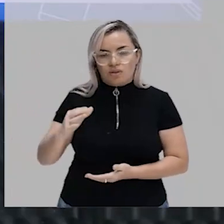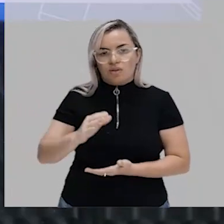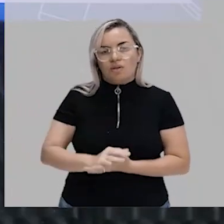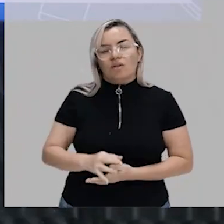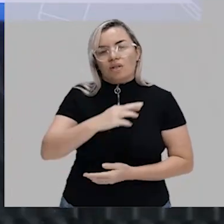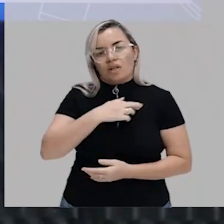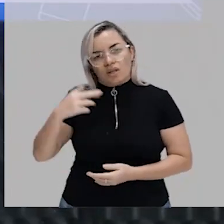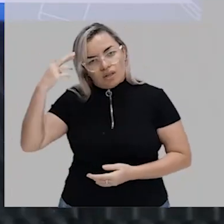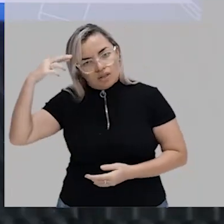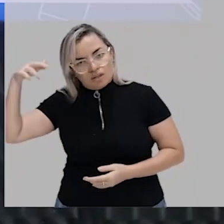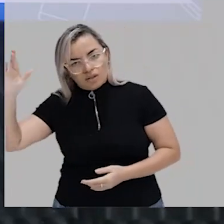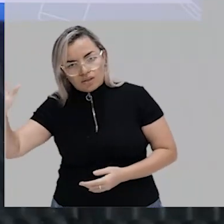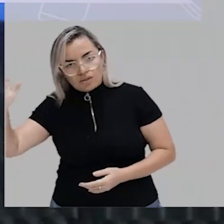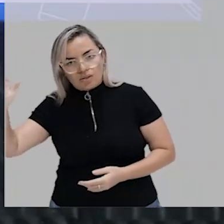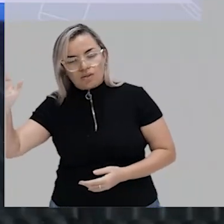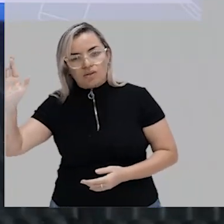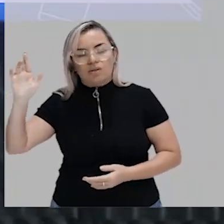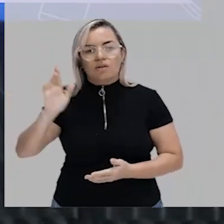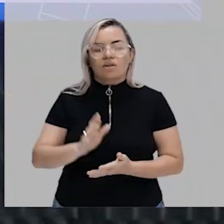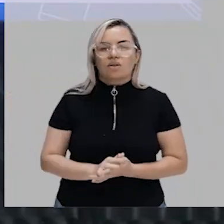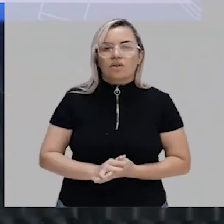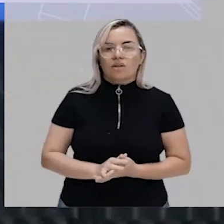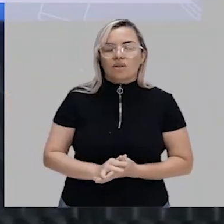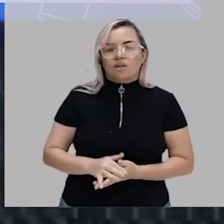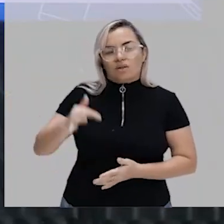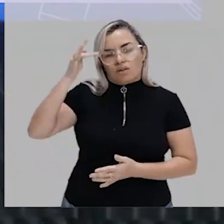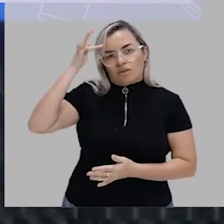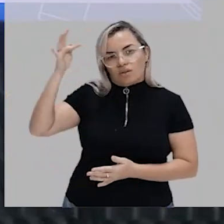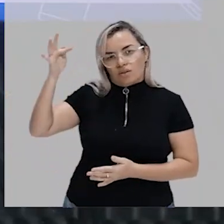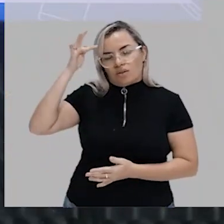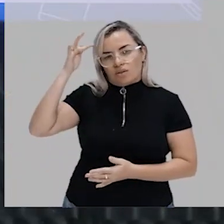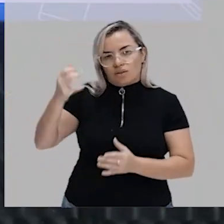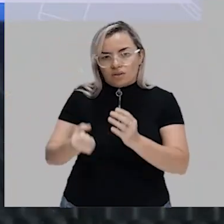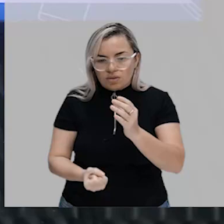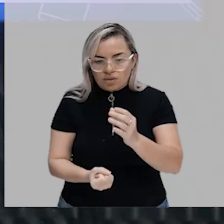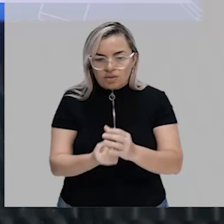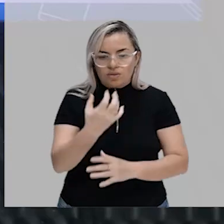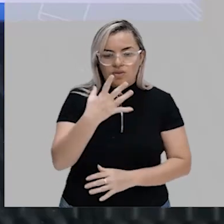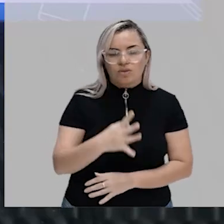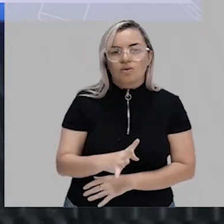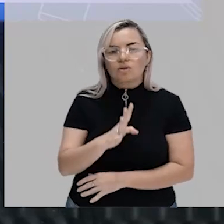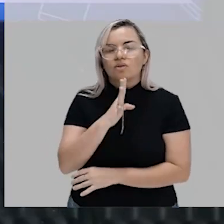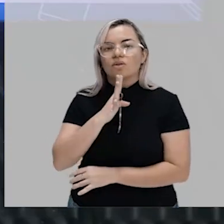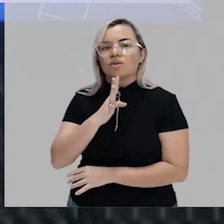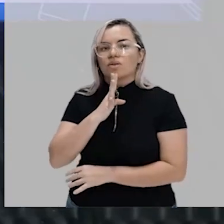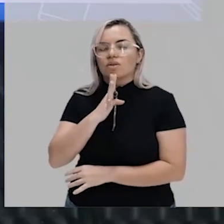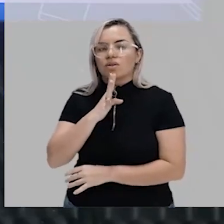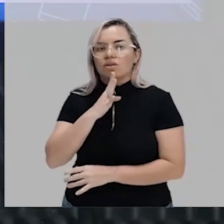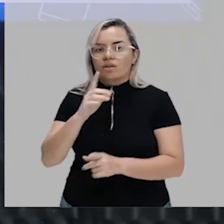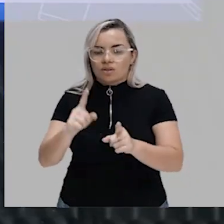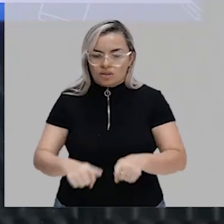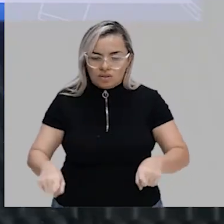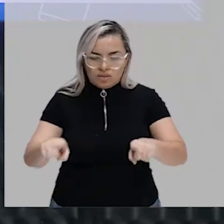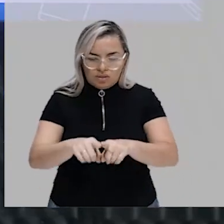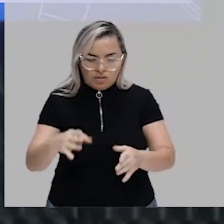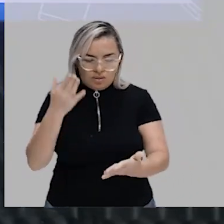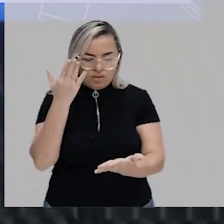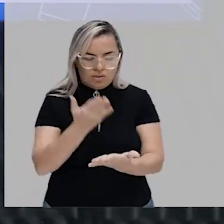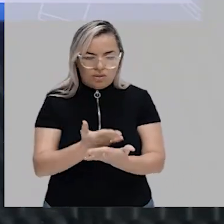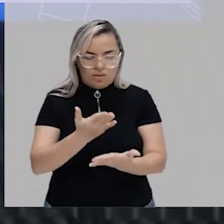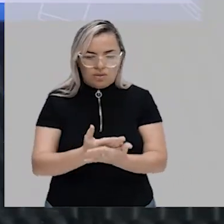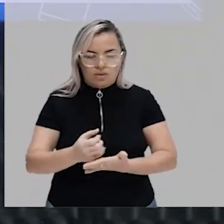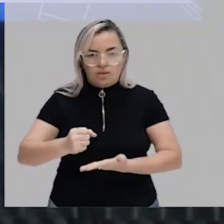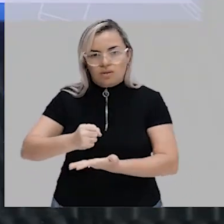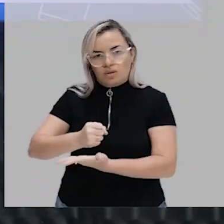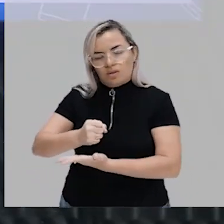da religião, entendeu? Então, a filosofia, além de produzir o conhecimento, ela também estuda as